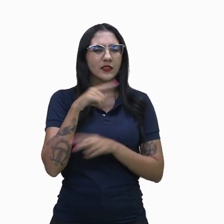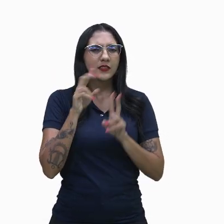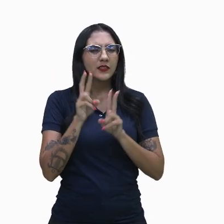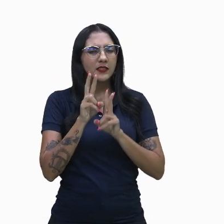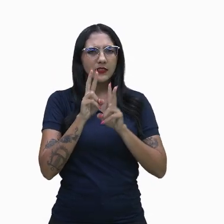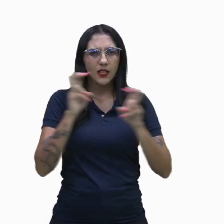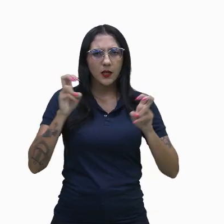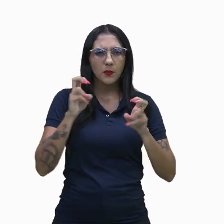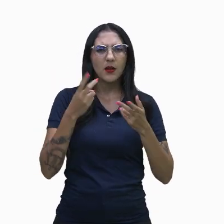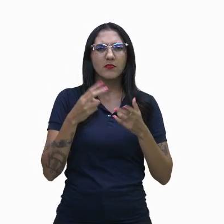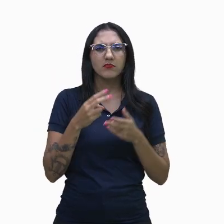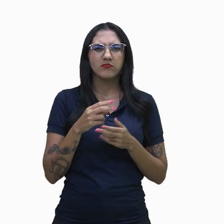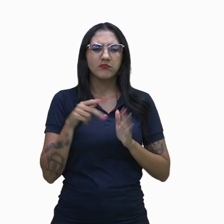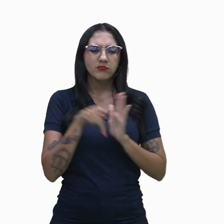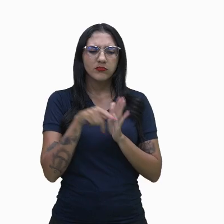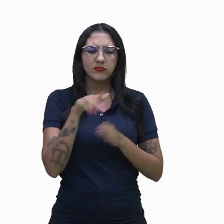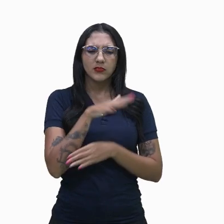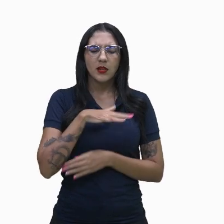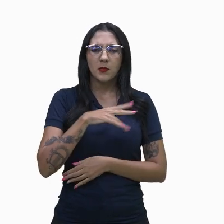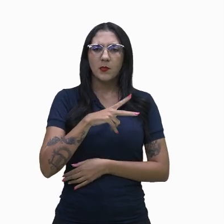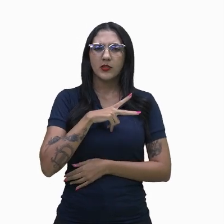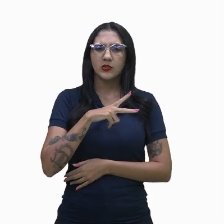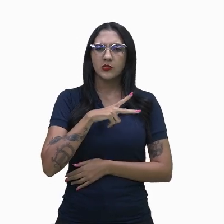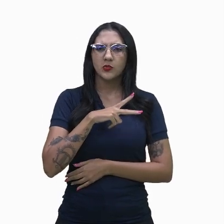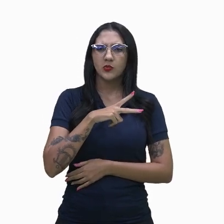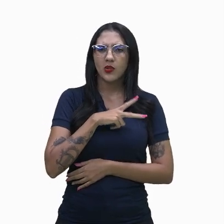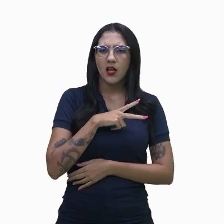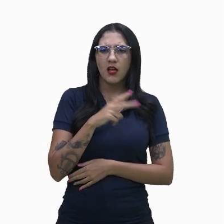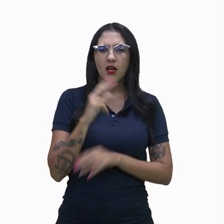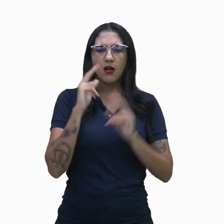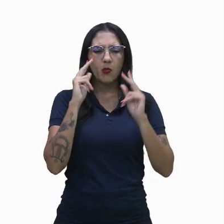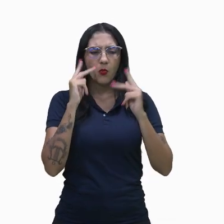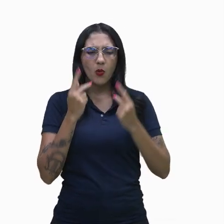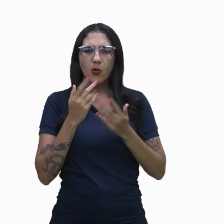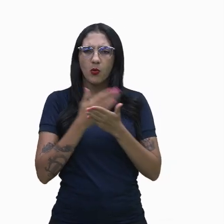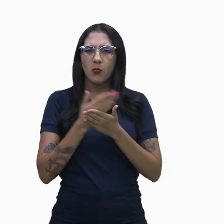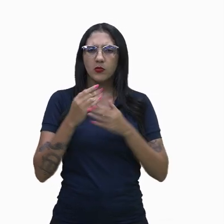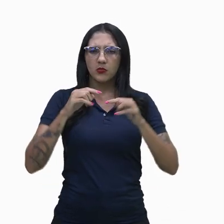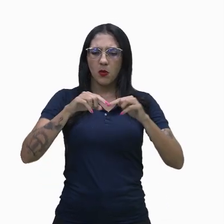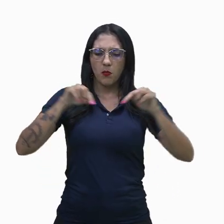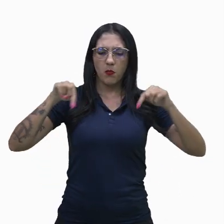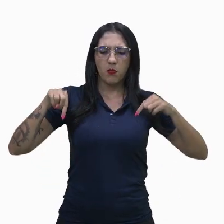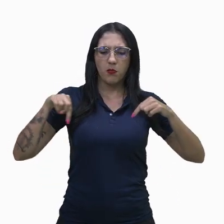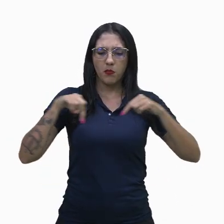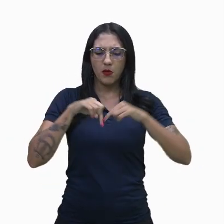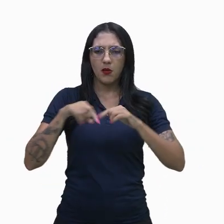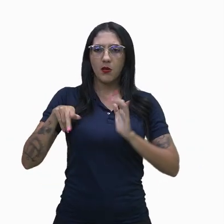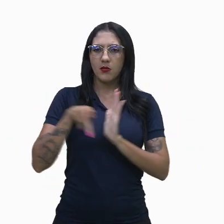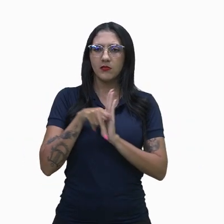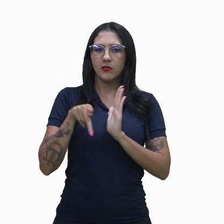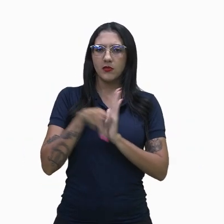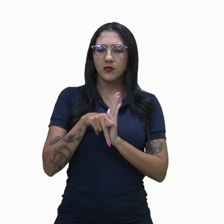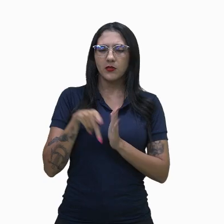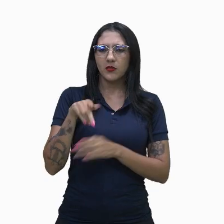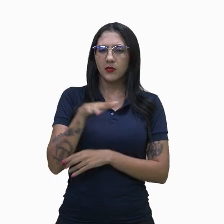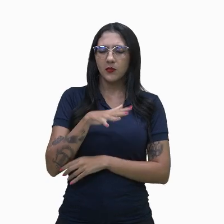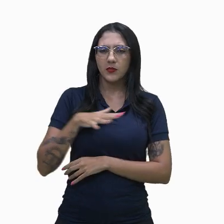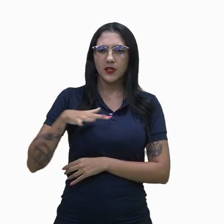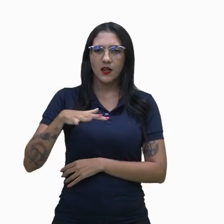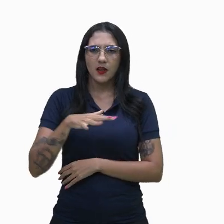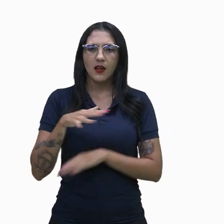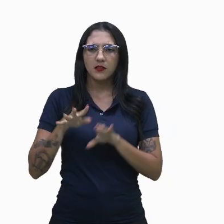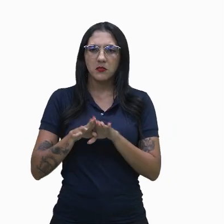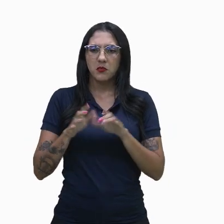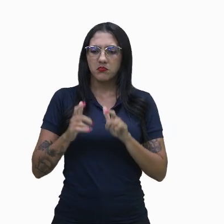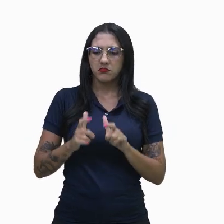da propriedade privada, quando o homem começou a cercar, né, o seu território e expandir o